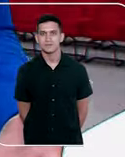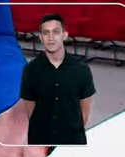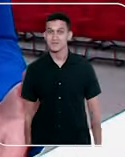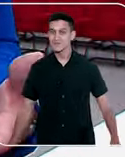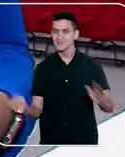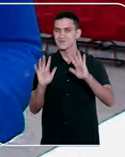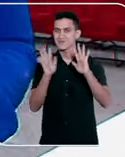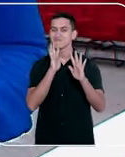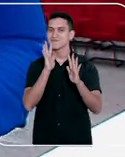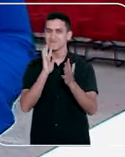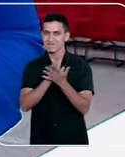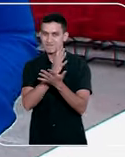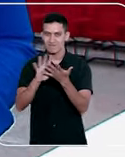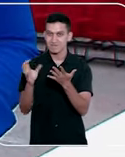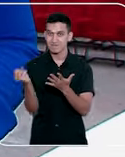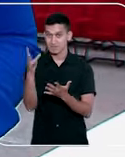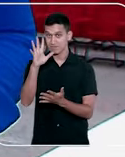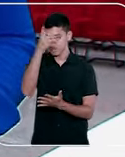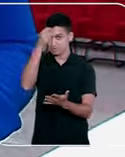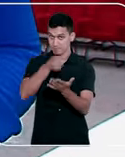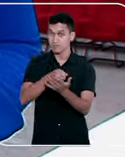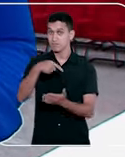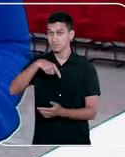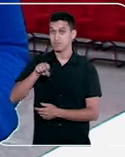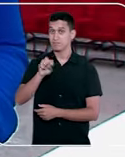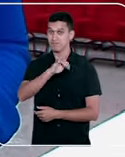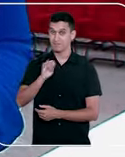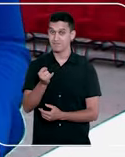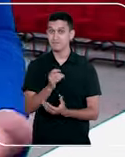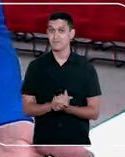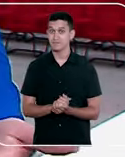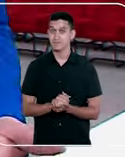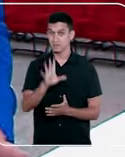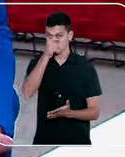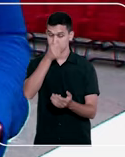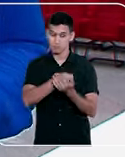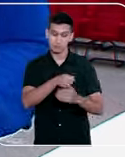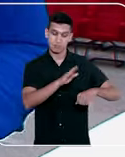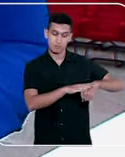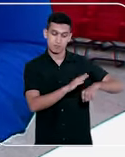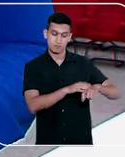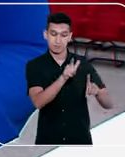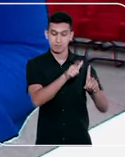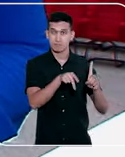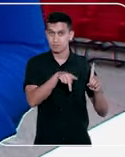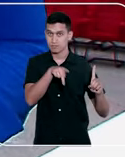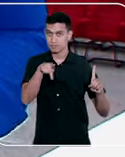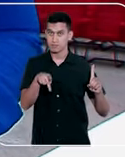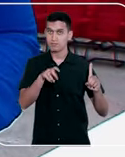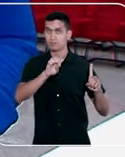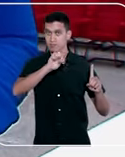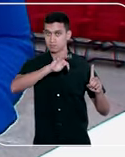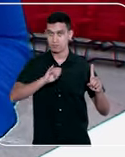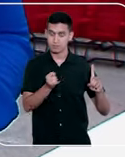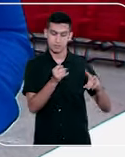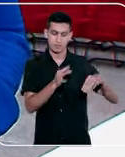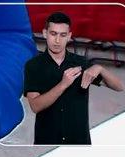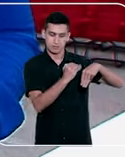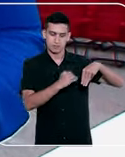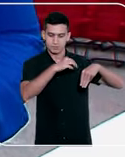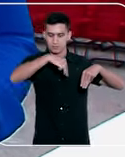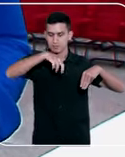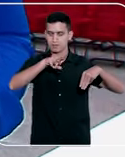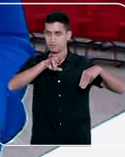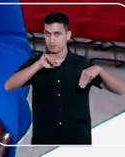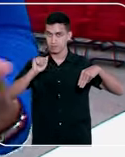Olá, conheça algumas das recentes decisões do STJ. Em decisão monocrática, a presidente do STJ, ministra Maria Tereza